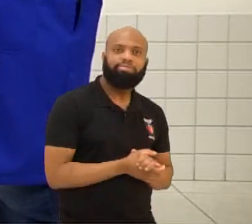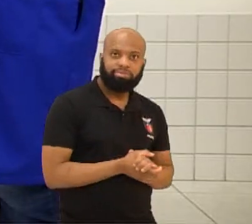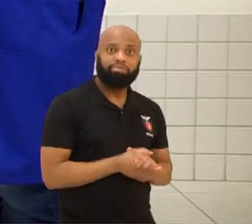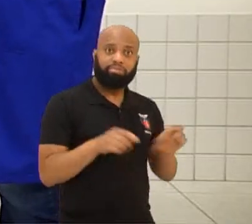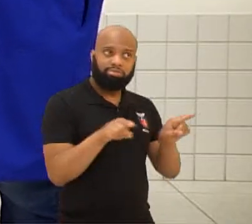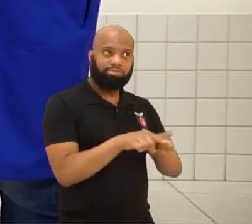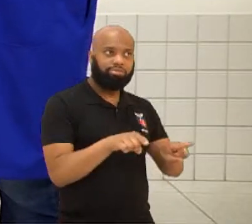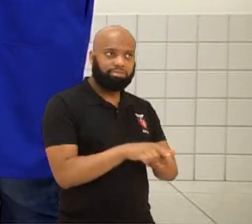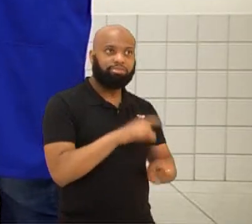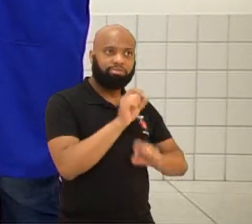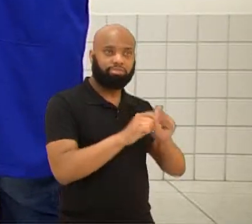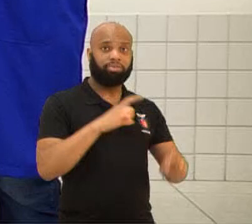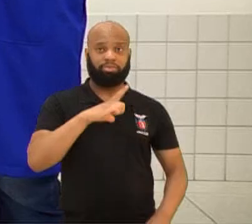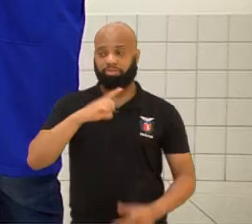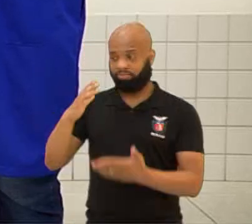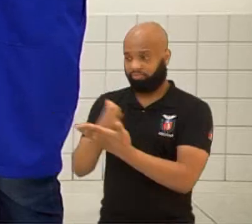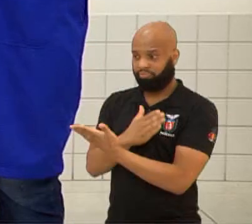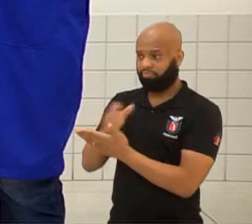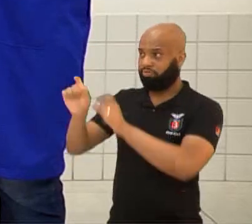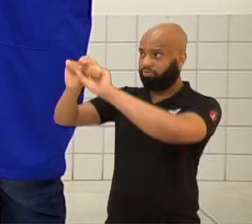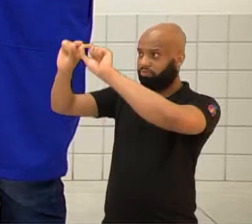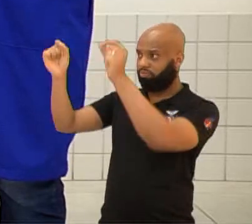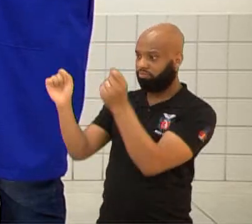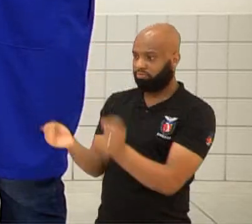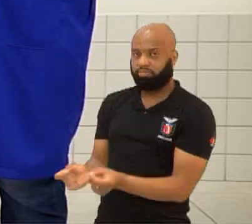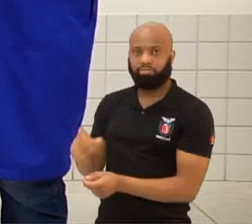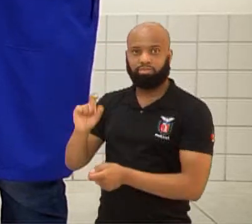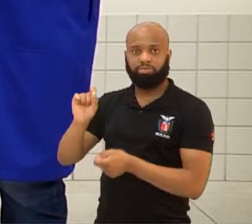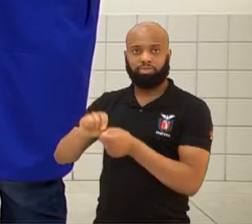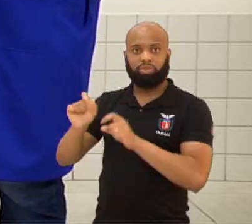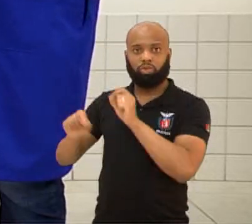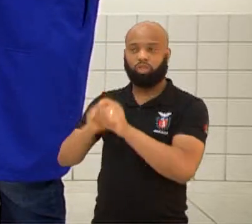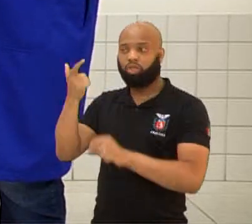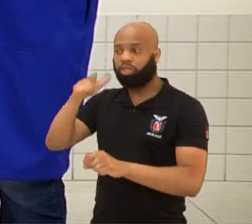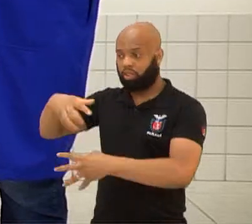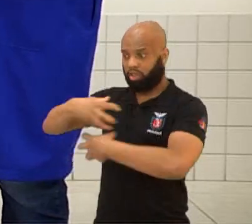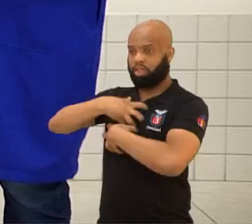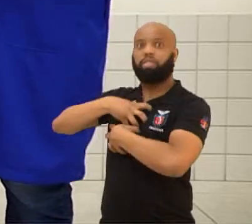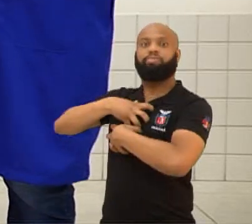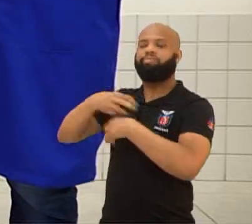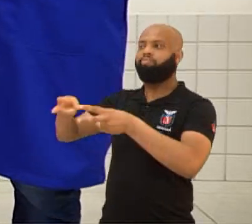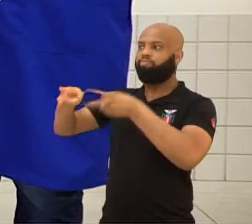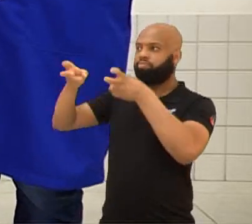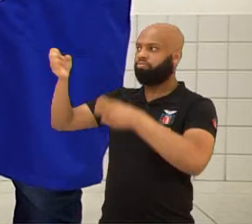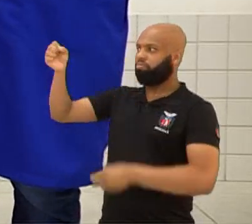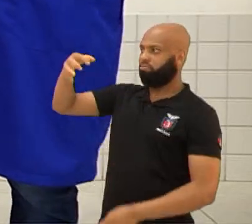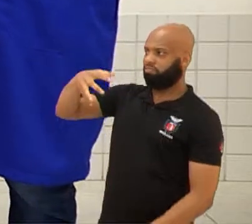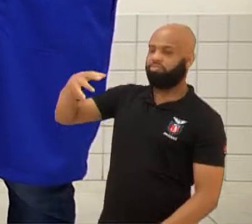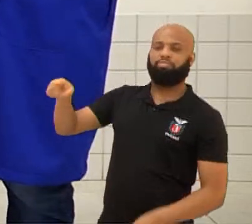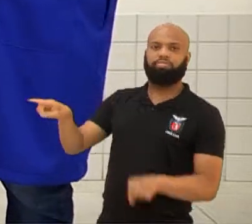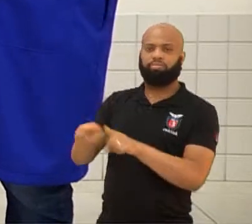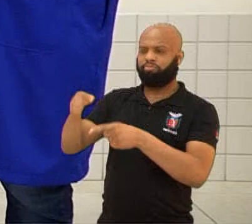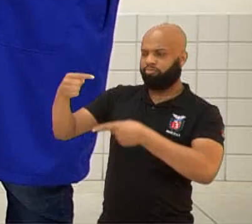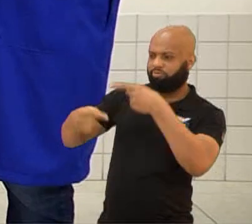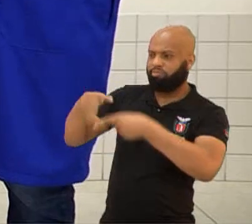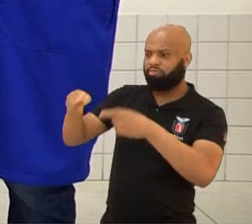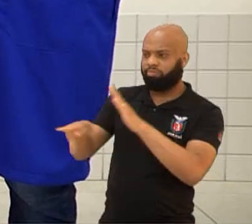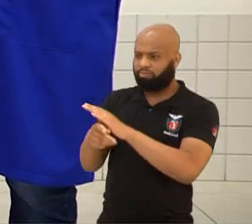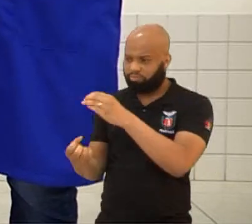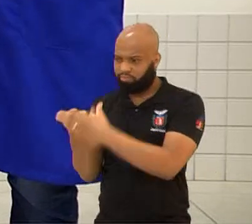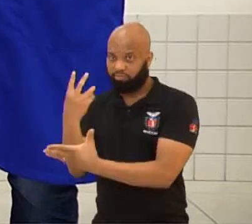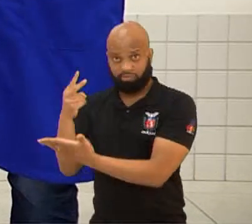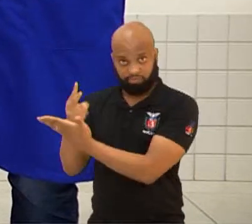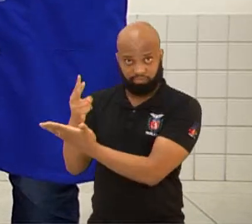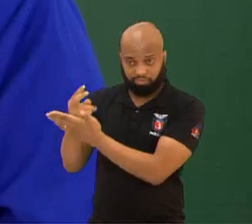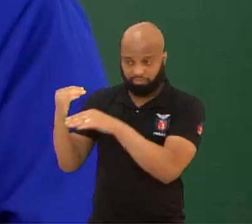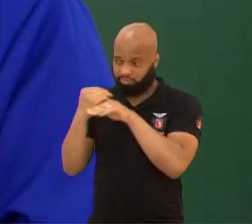inclusive, olha que bacana, em alguns organismos ela produz a fototaxia, que é a sensibilidade à luz, e a gente sempre discute se é uma origem comum, teve